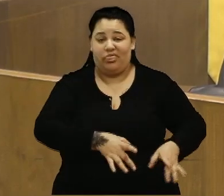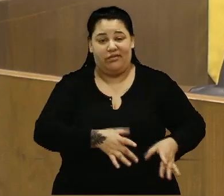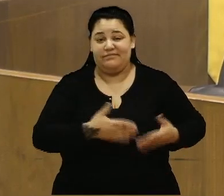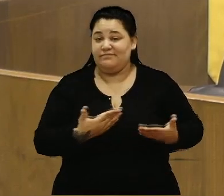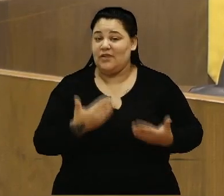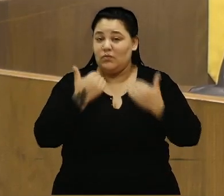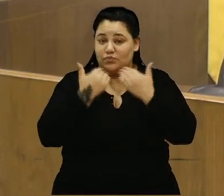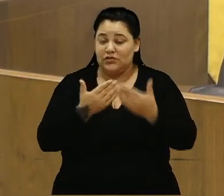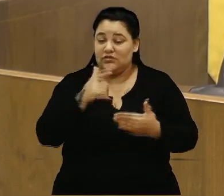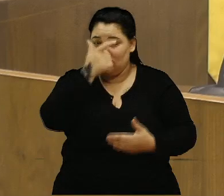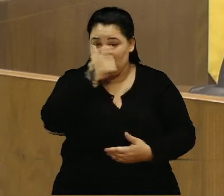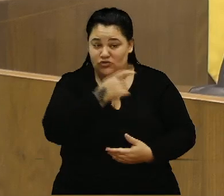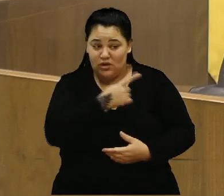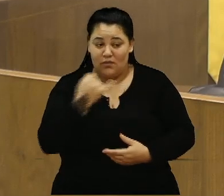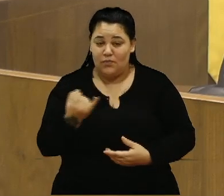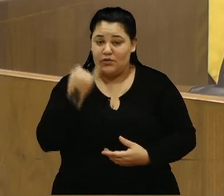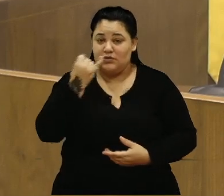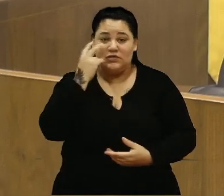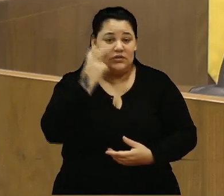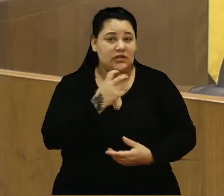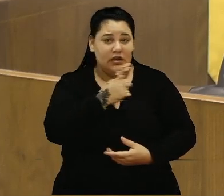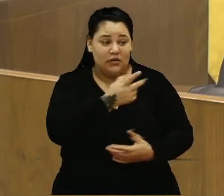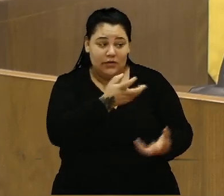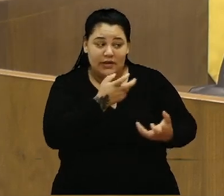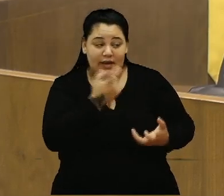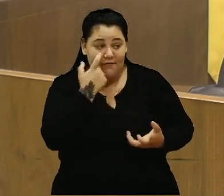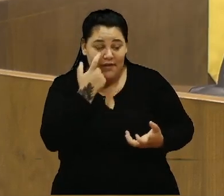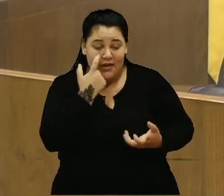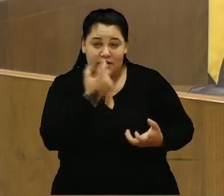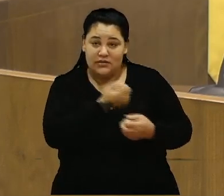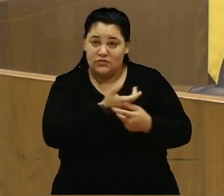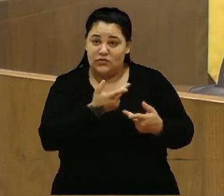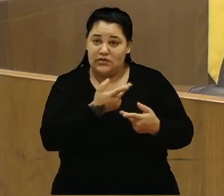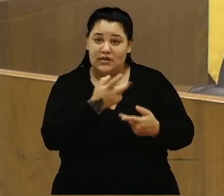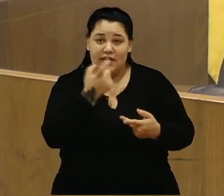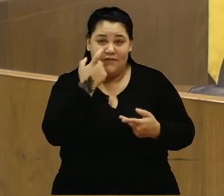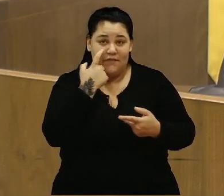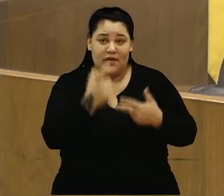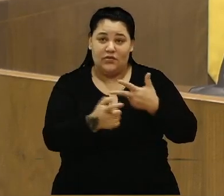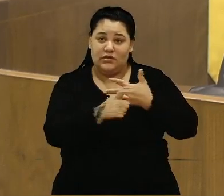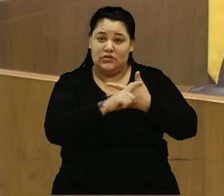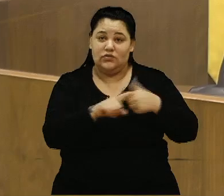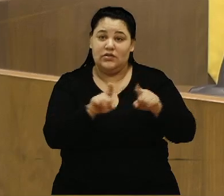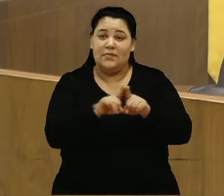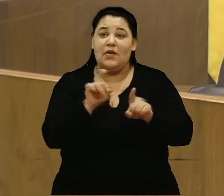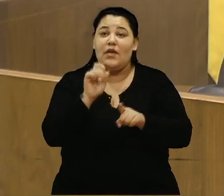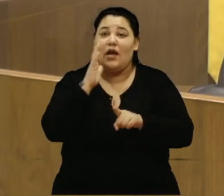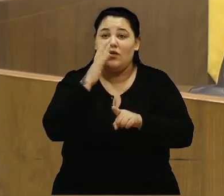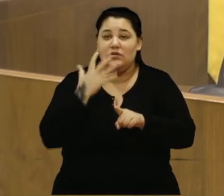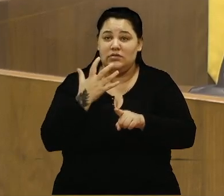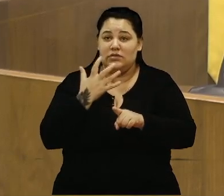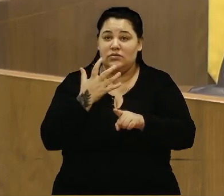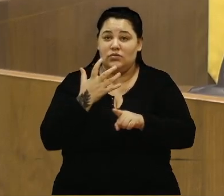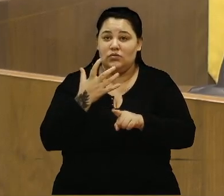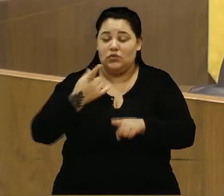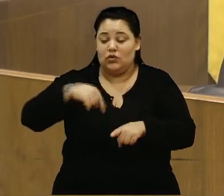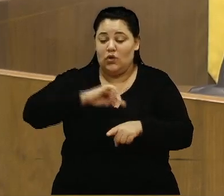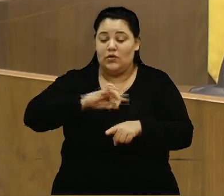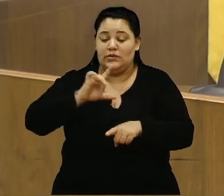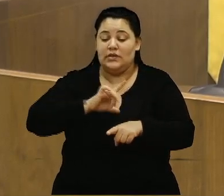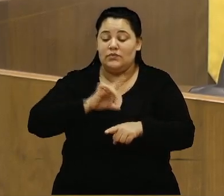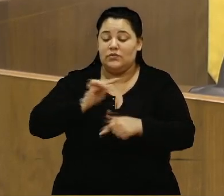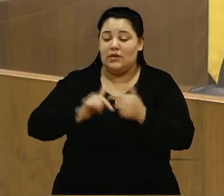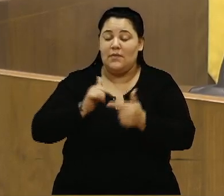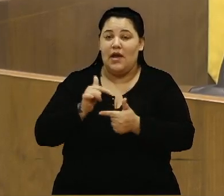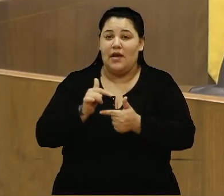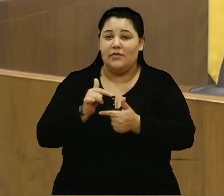importante, vereador Daniel, gostaria de verificar isso com o senhor, que a gente pudesse ver com o nosso executivo o que está acontecendo, que nós temos um serviço